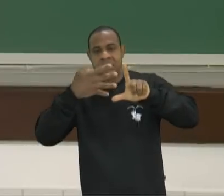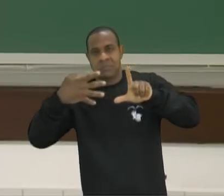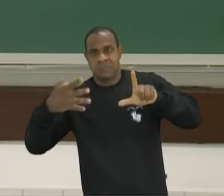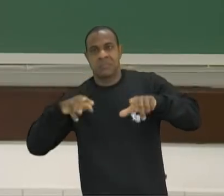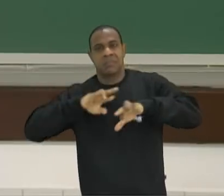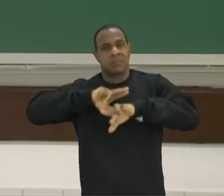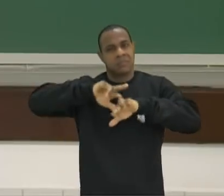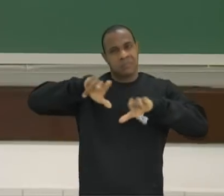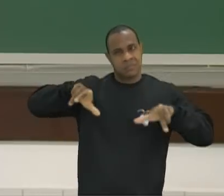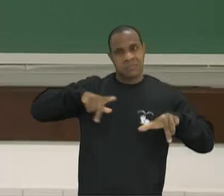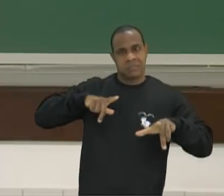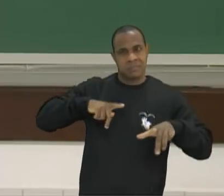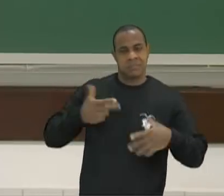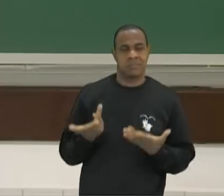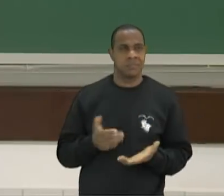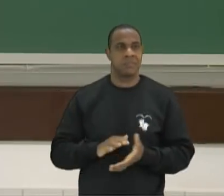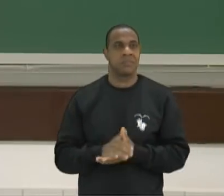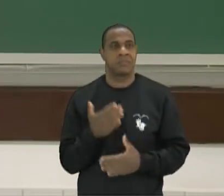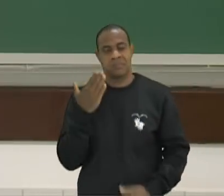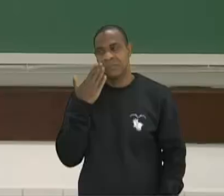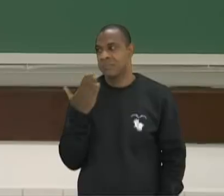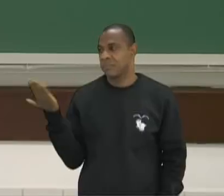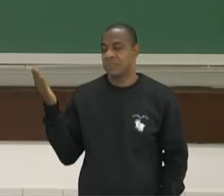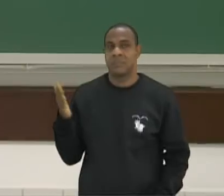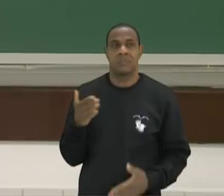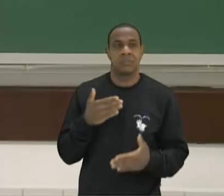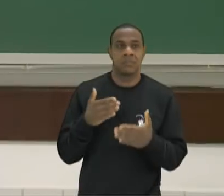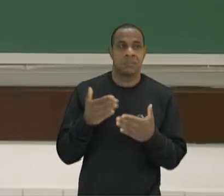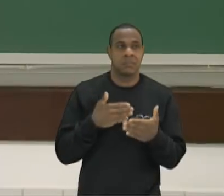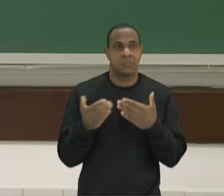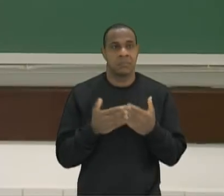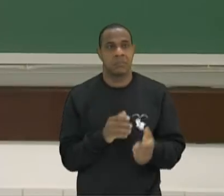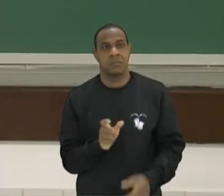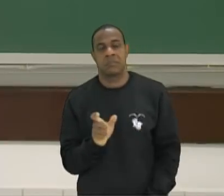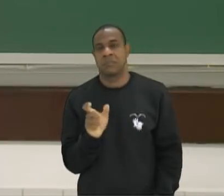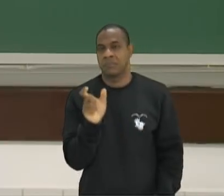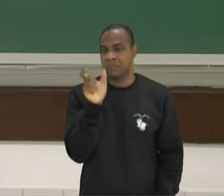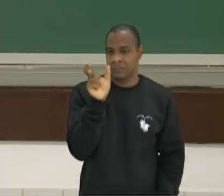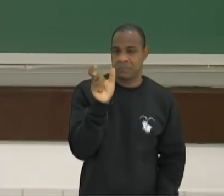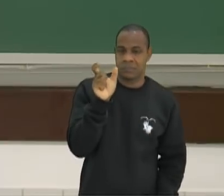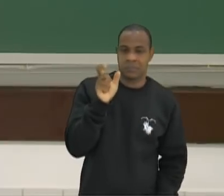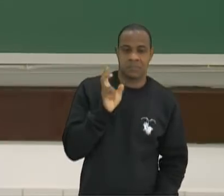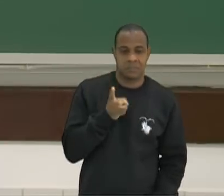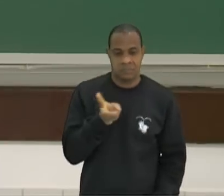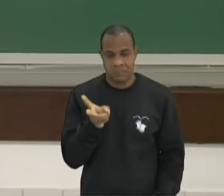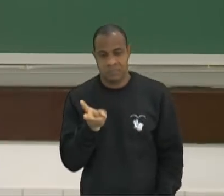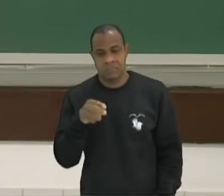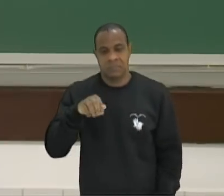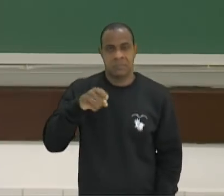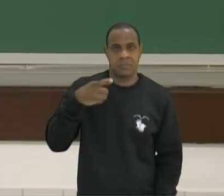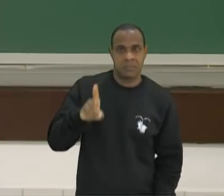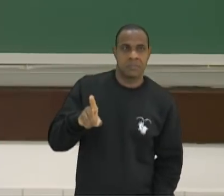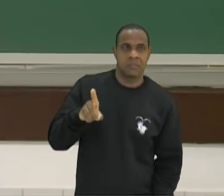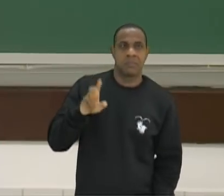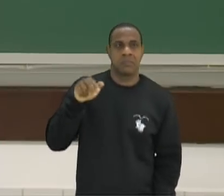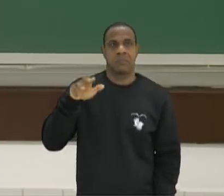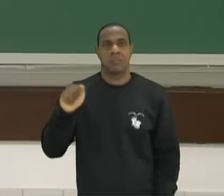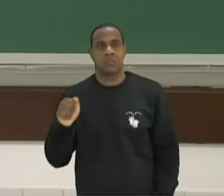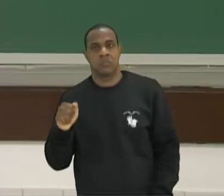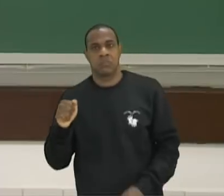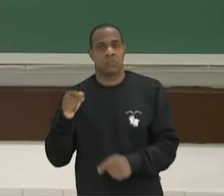palavras são muito fortes aonde elas venham aparecer. É o caso do não, sempre, nunca,